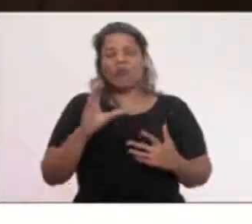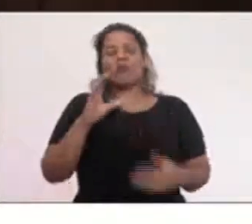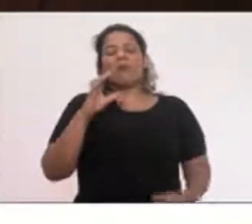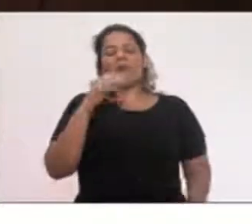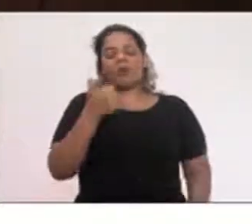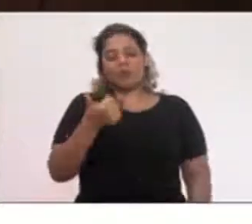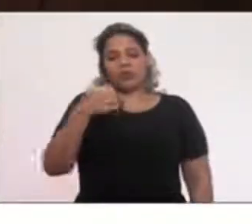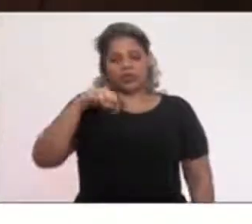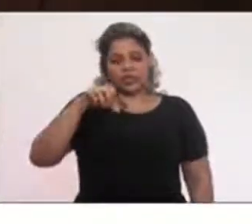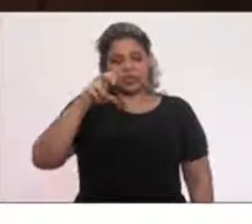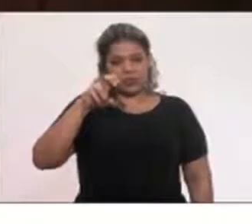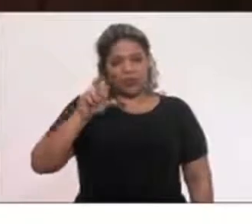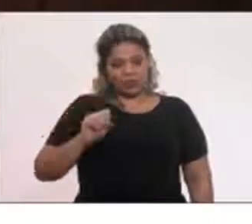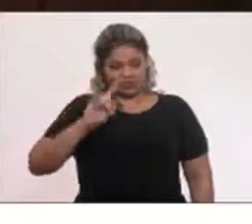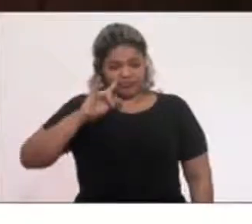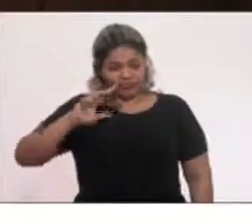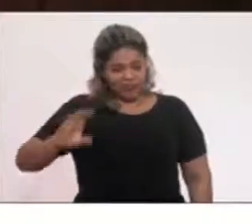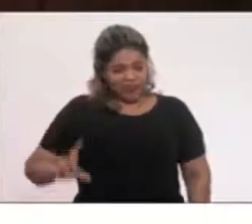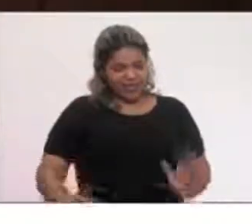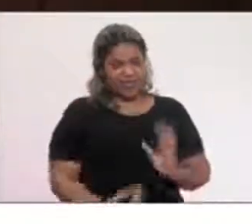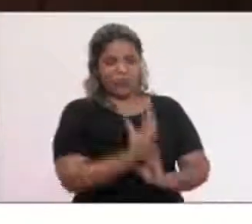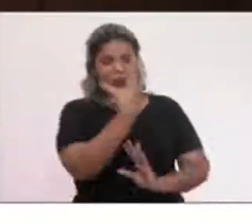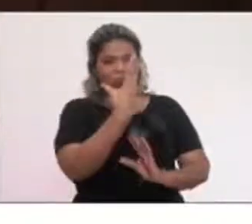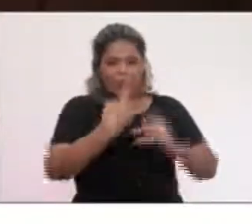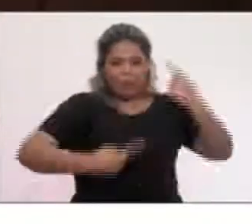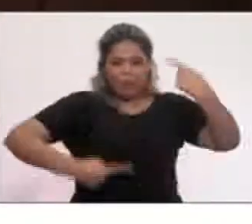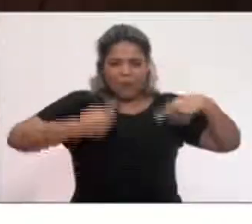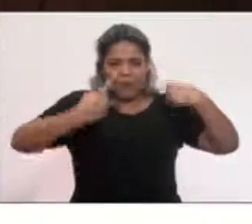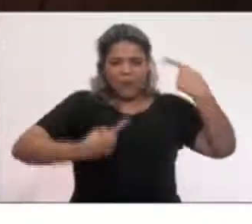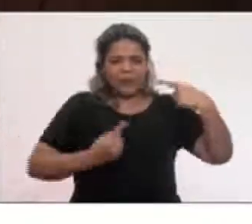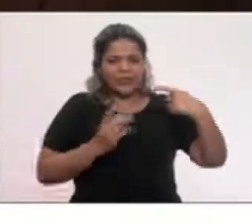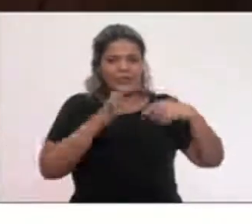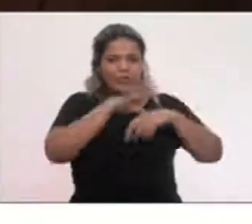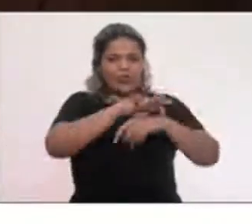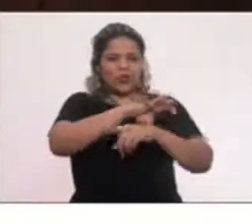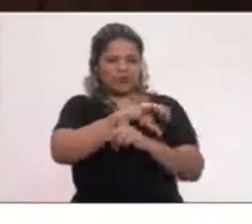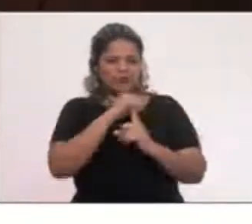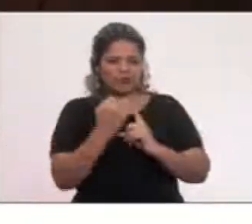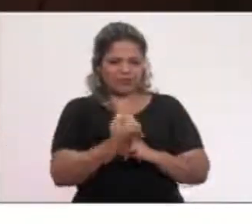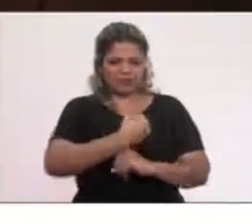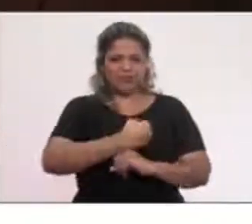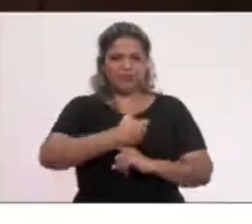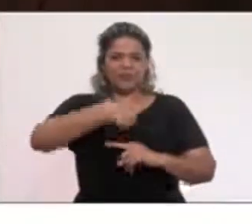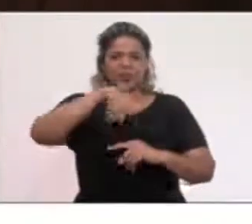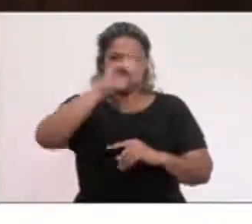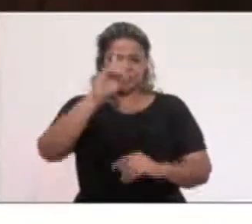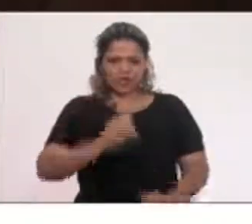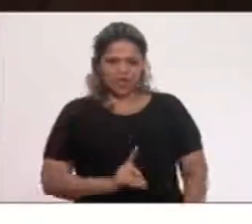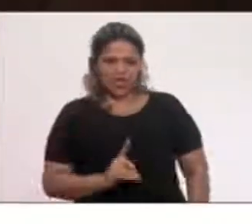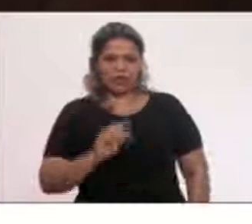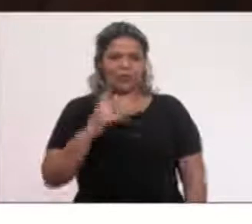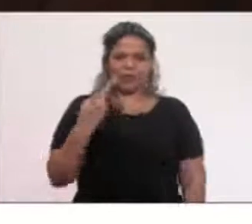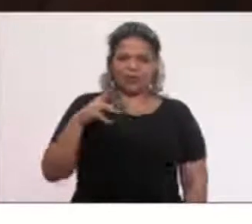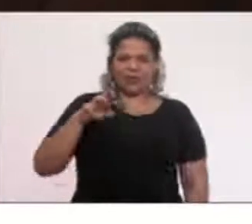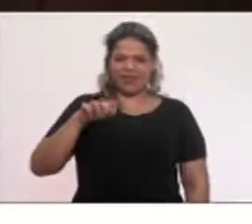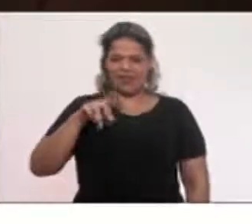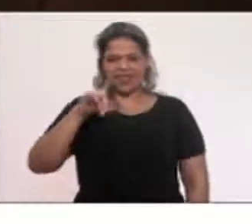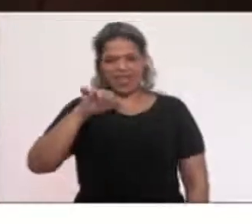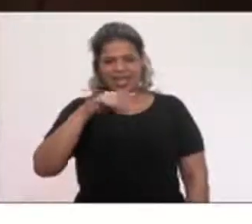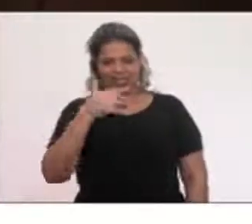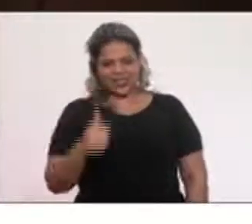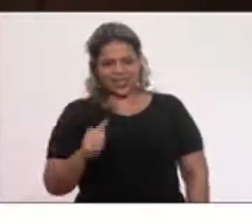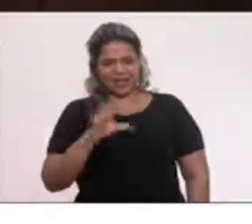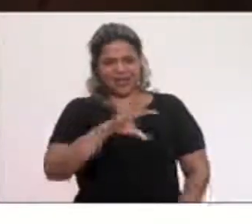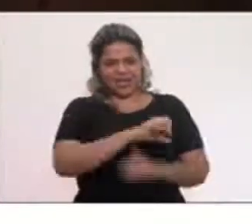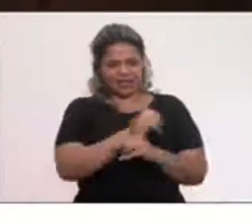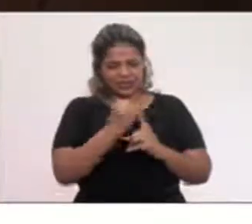1988, definiu uma política de seguridade social, onde direitos previdenciários,